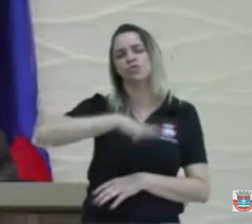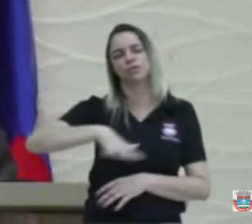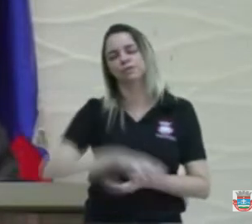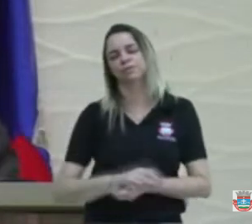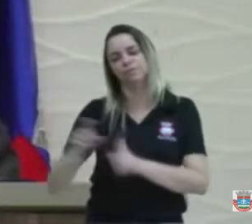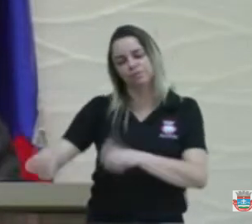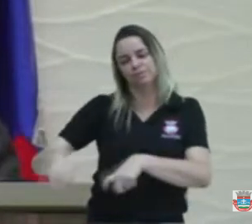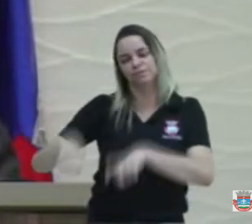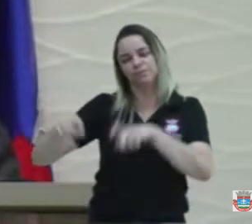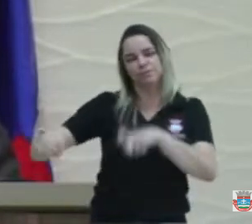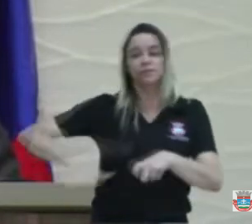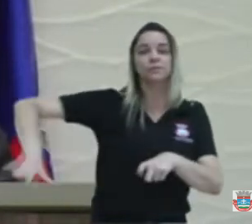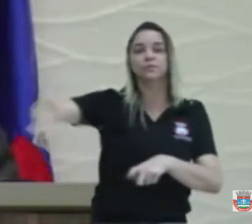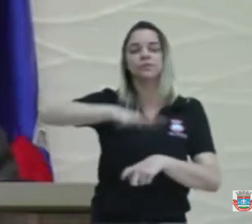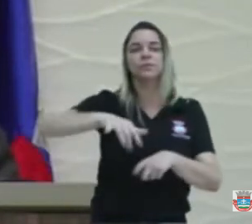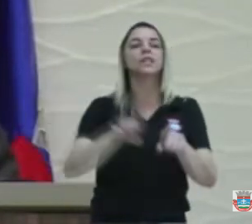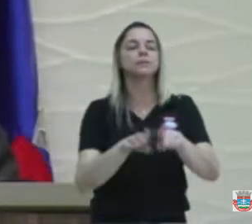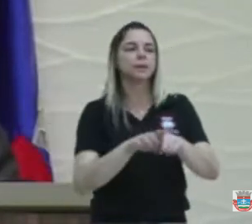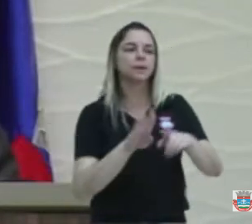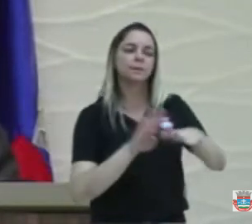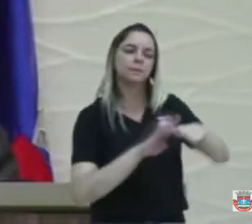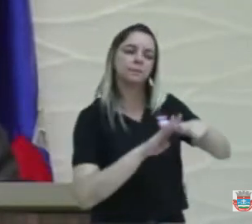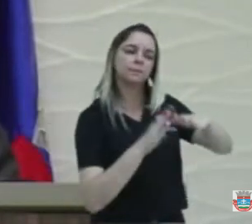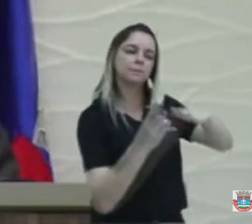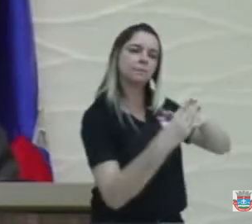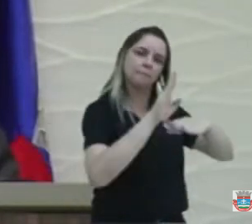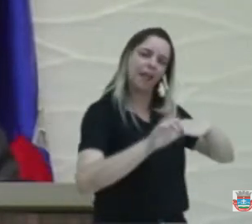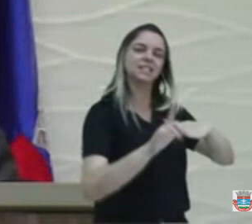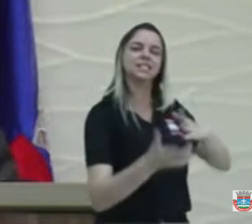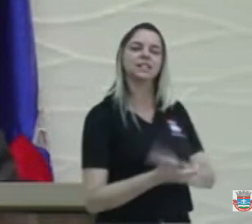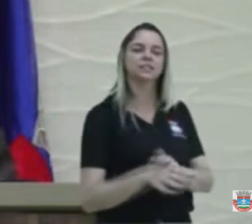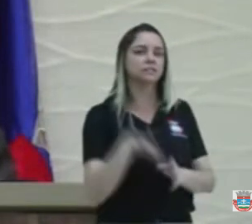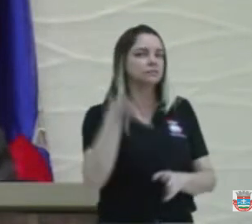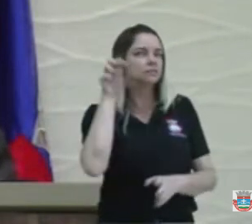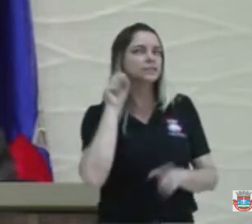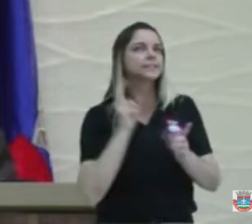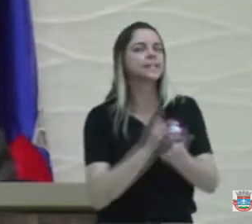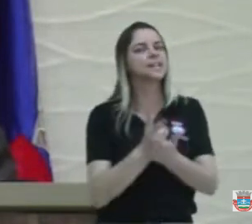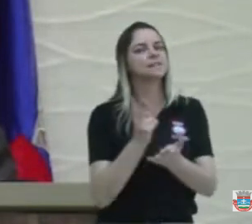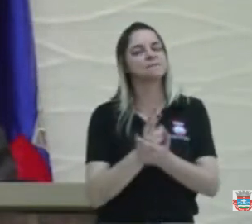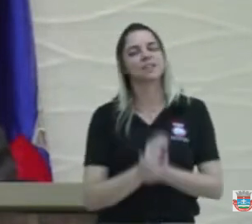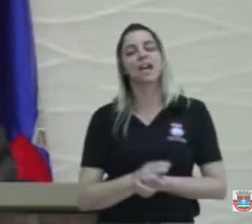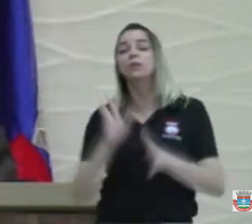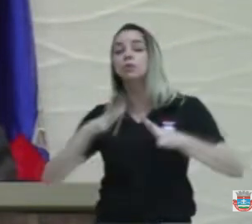Rural, o pessoal da Balança, meu amigo Marcelo, João Paulo, que sempre nos escutam, a todos